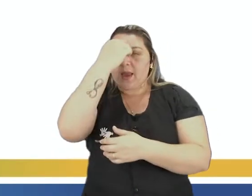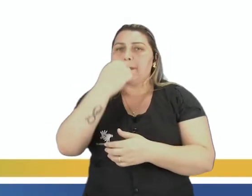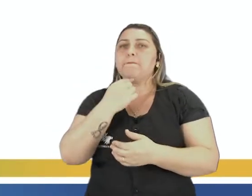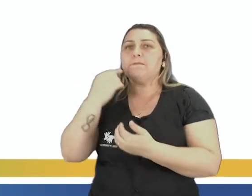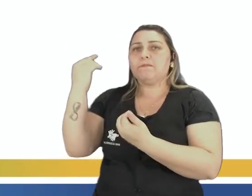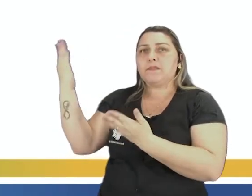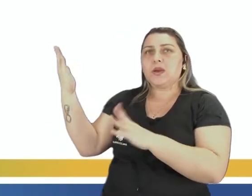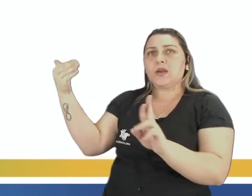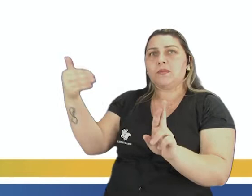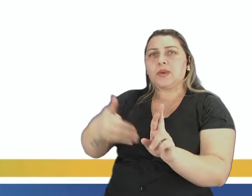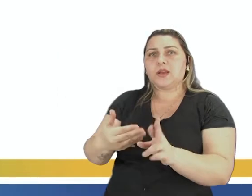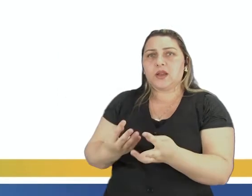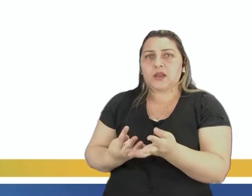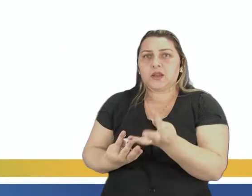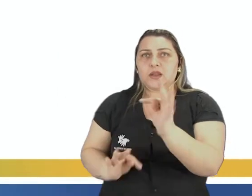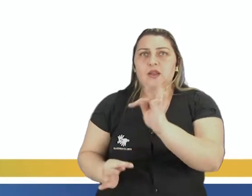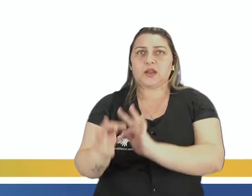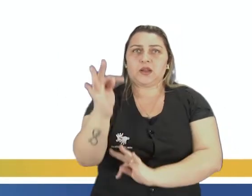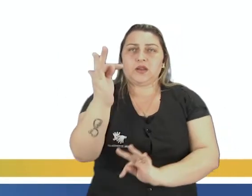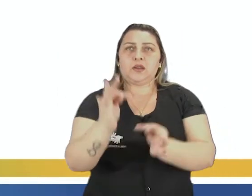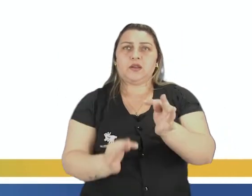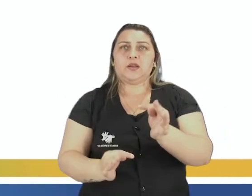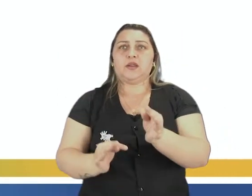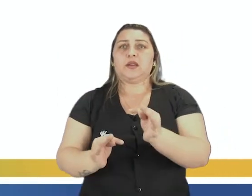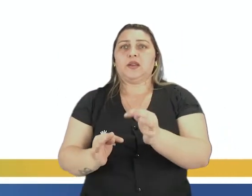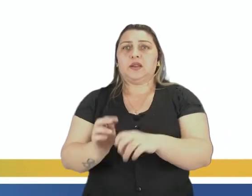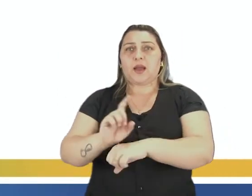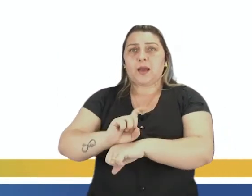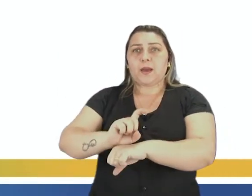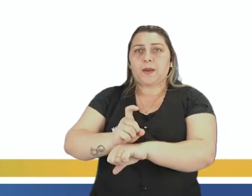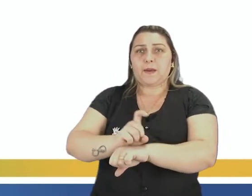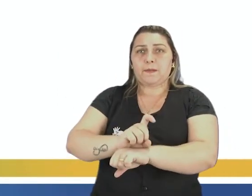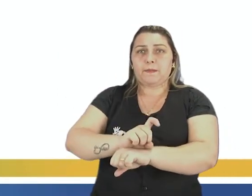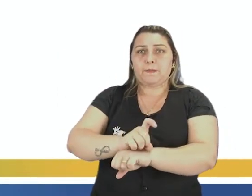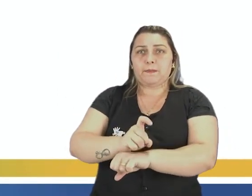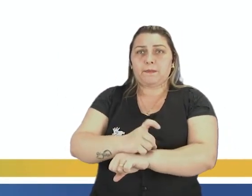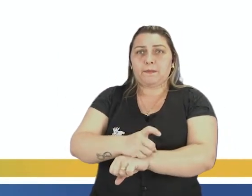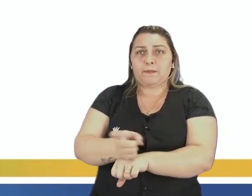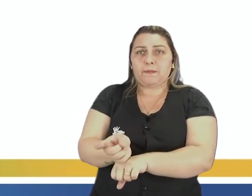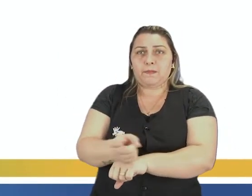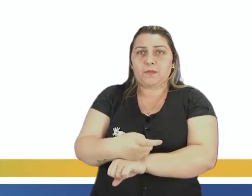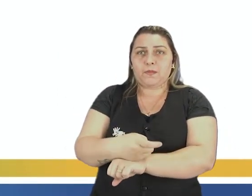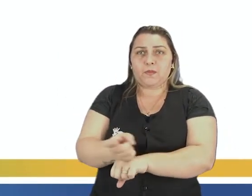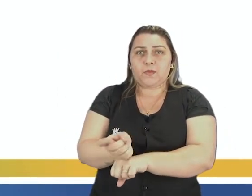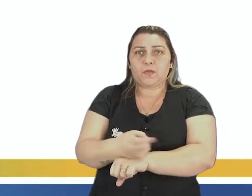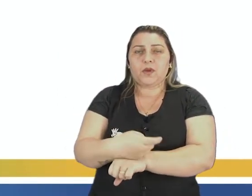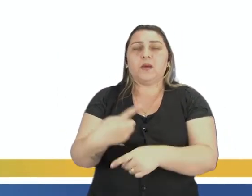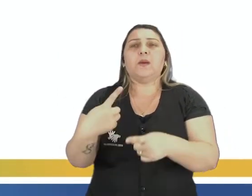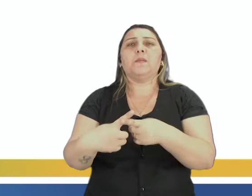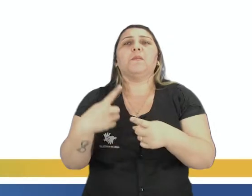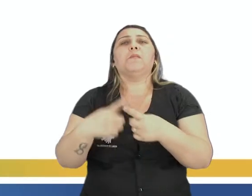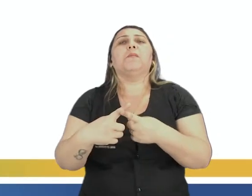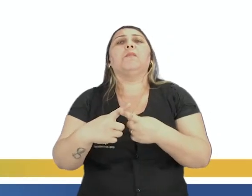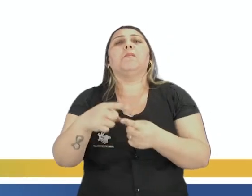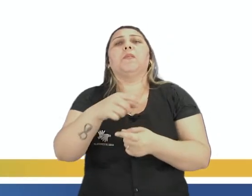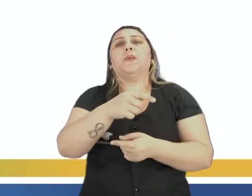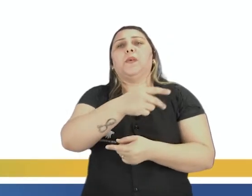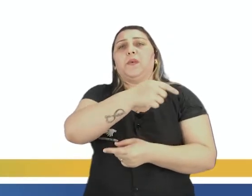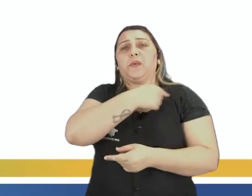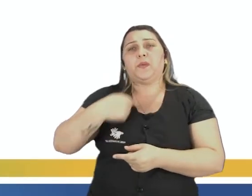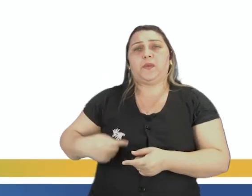dessa aqui representa tecnologia? A imagem da bússola. Por quê? Porque os chineses, eles foram